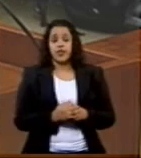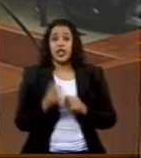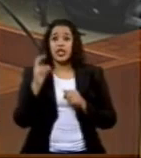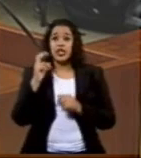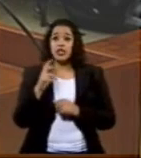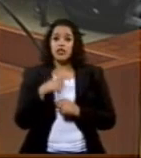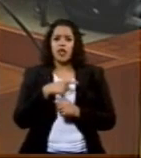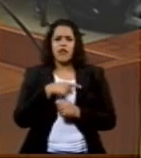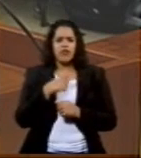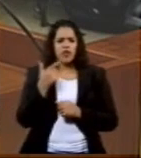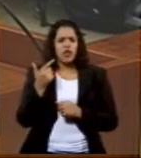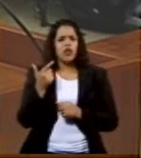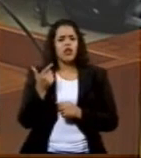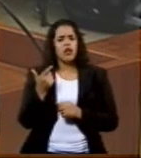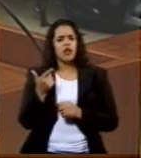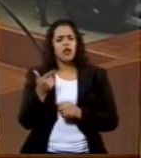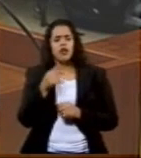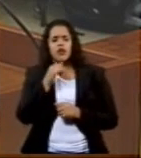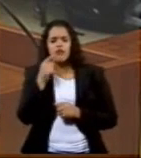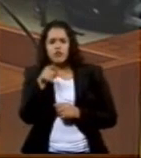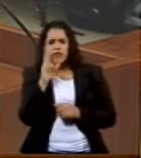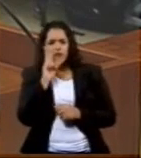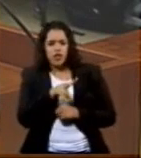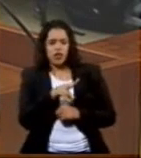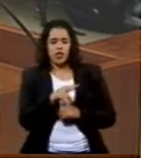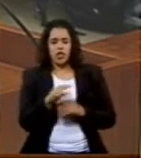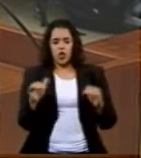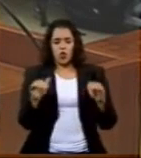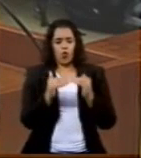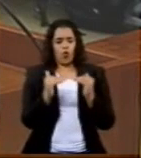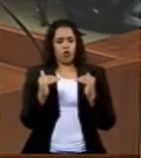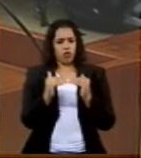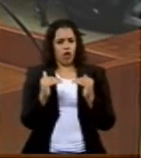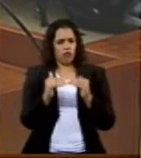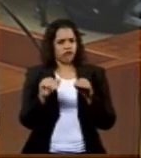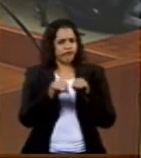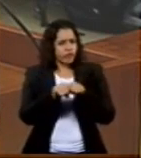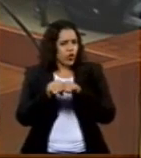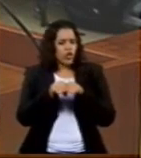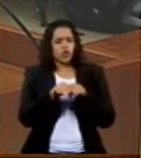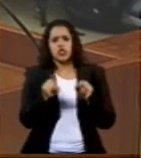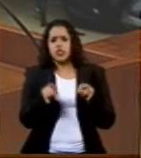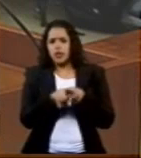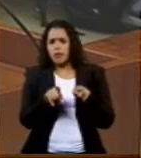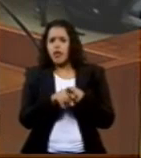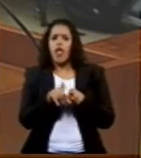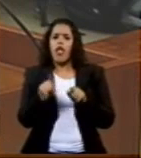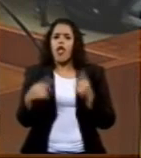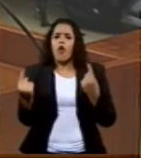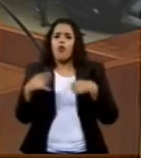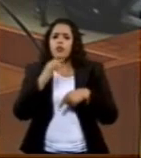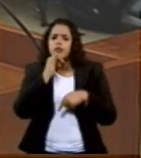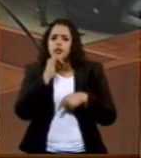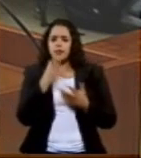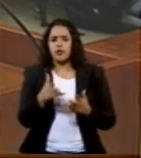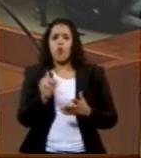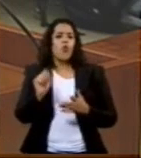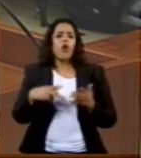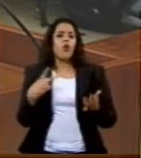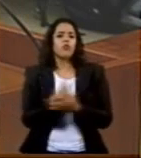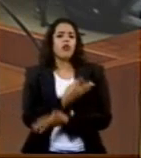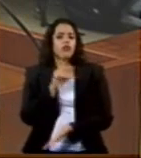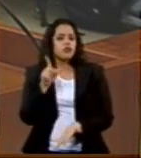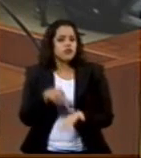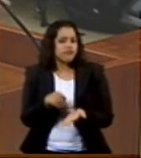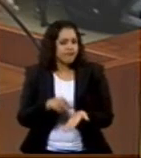sim, considerar aqui uma igualdade restrita é de igual modo ferir também o princípio da primazia da realidade,